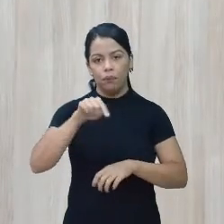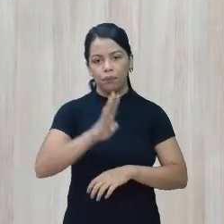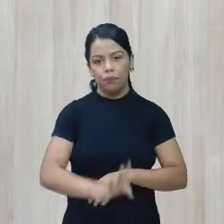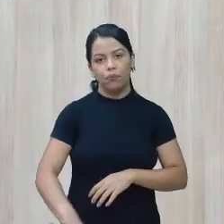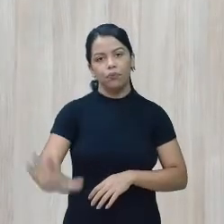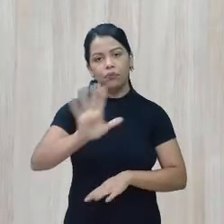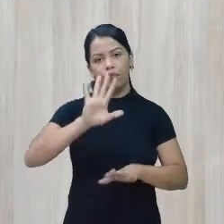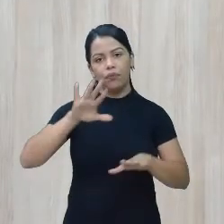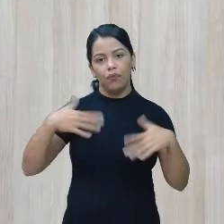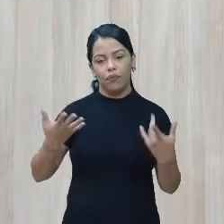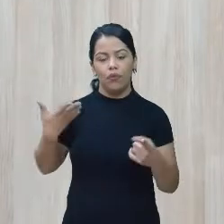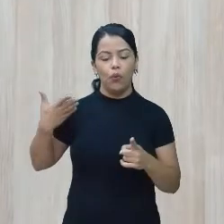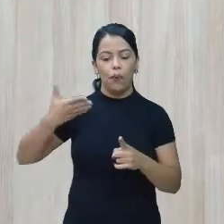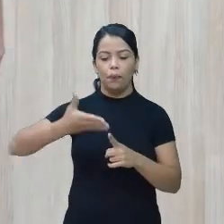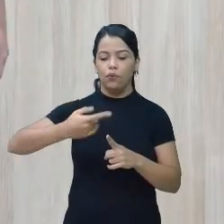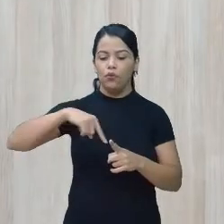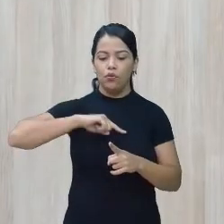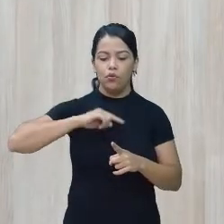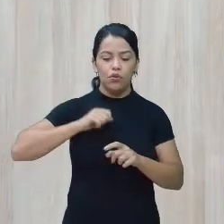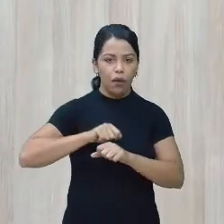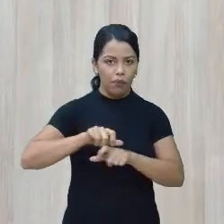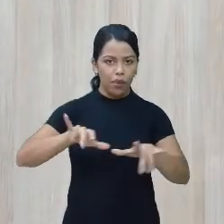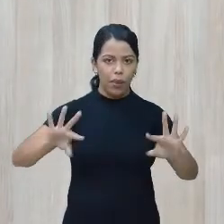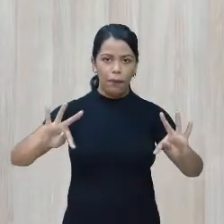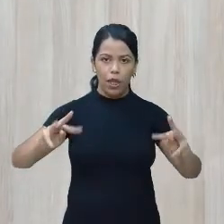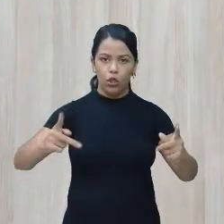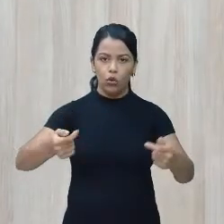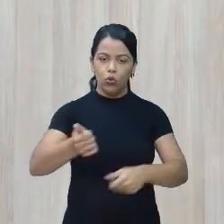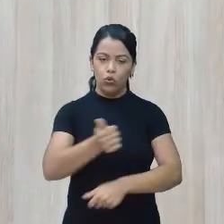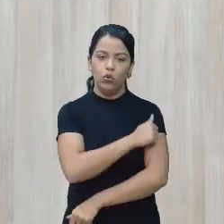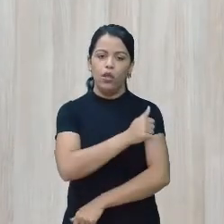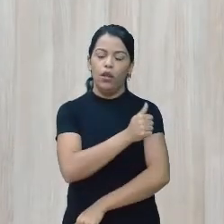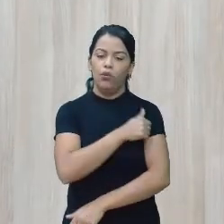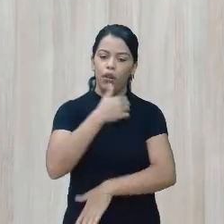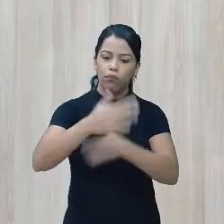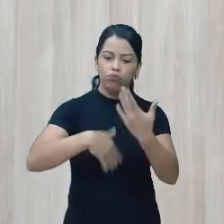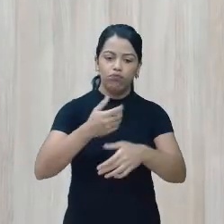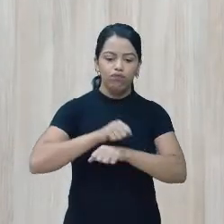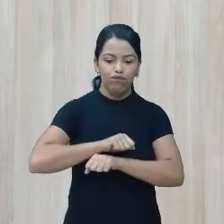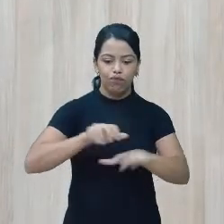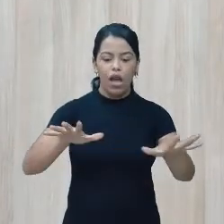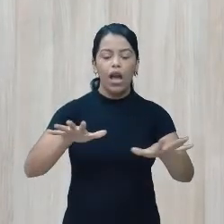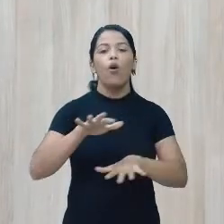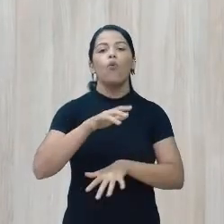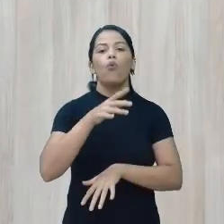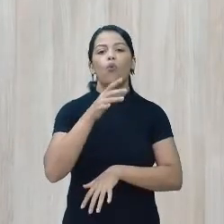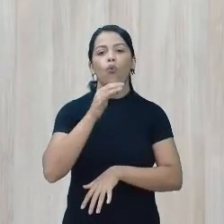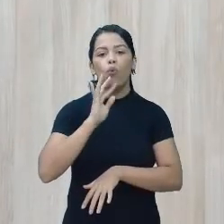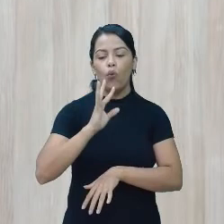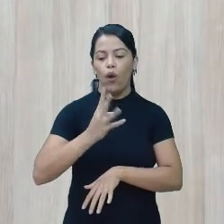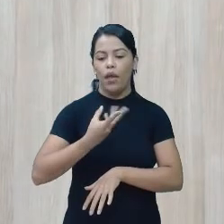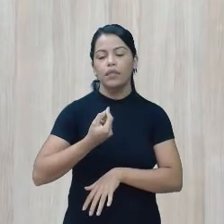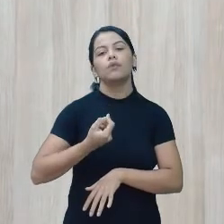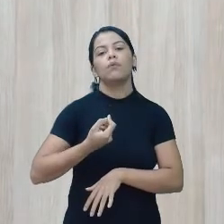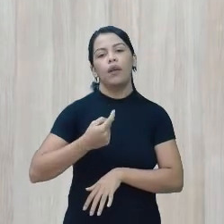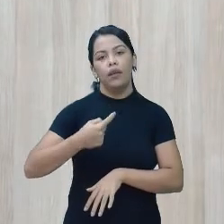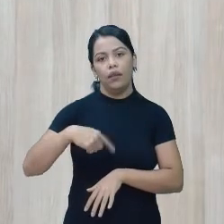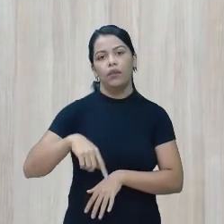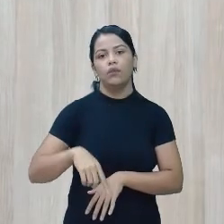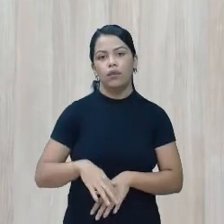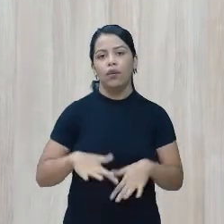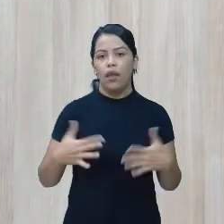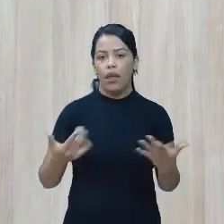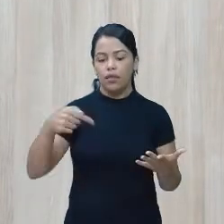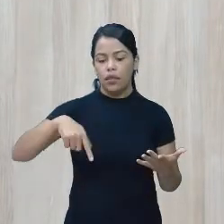realmente chegar aos nossos estudantes, promover o conhecimento. E é isso que nós estamos batalhando aqui, tá? E aí